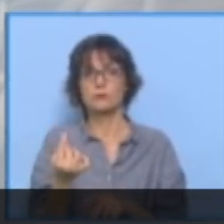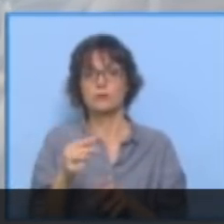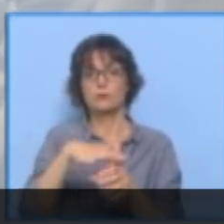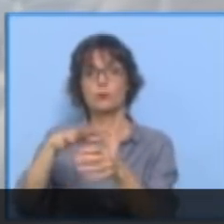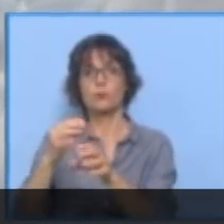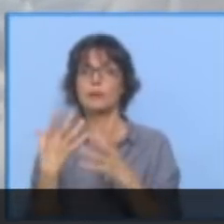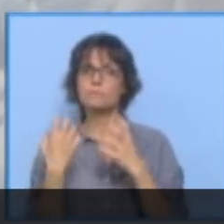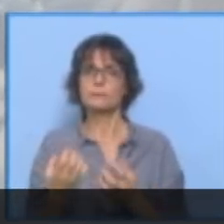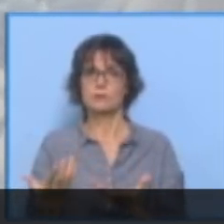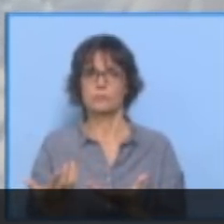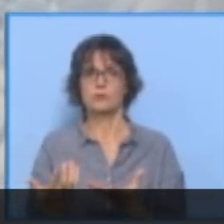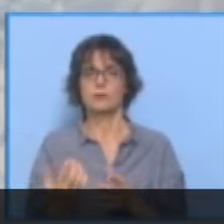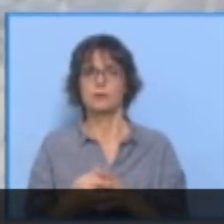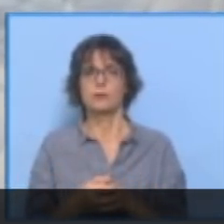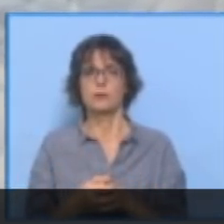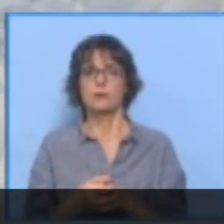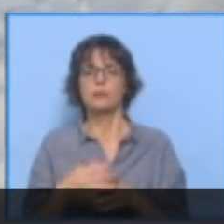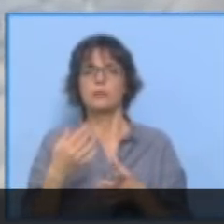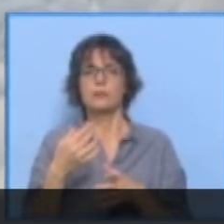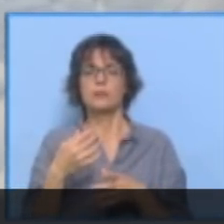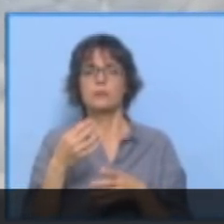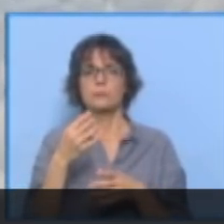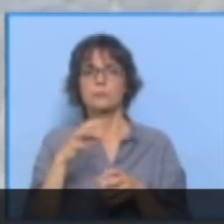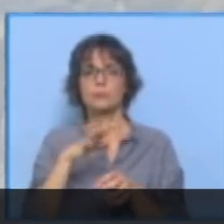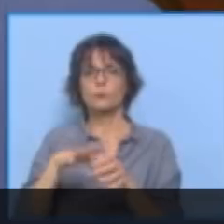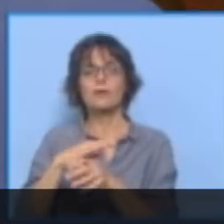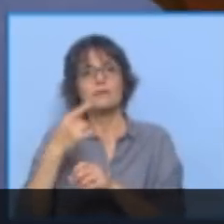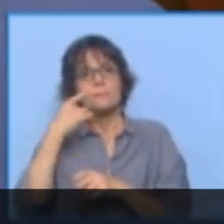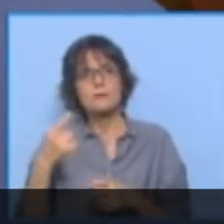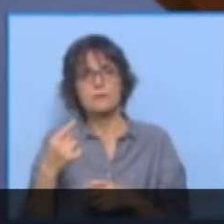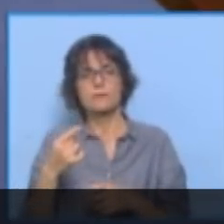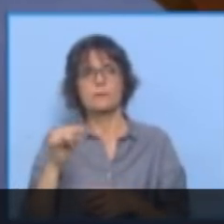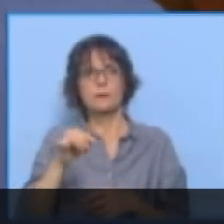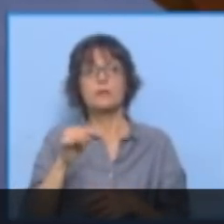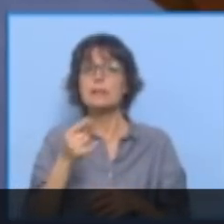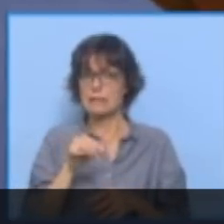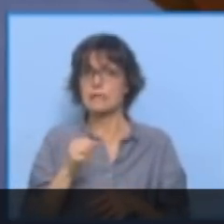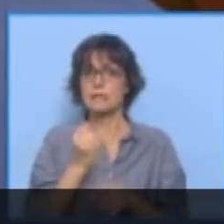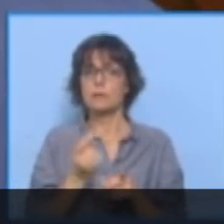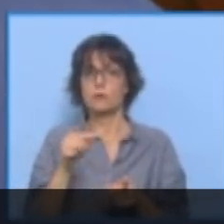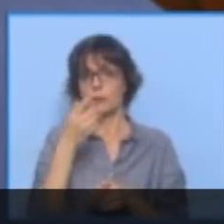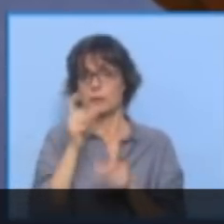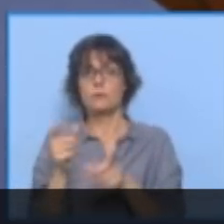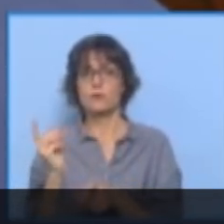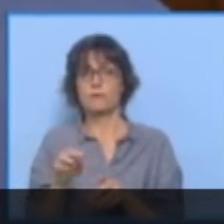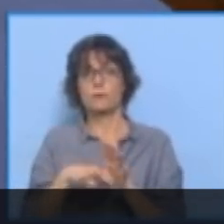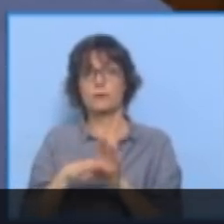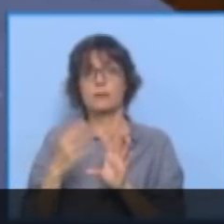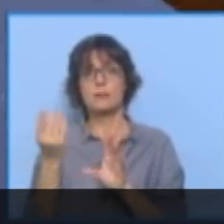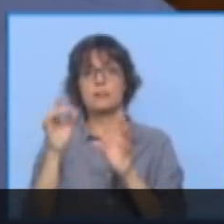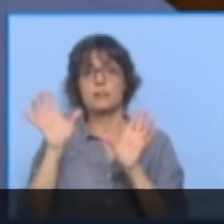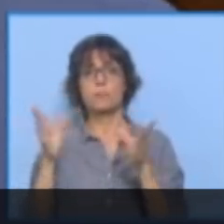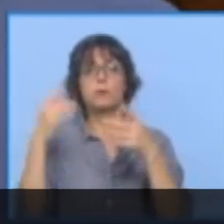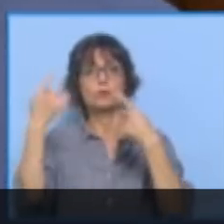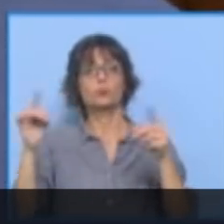teorias distantes Elas da realidade. Elas próprias vivem isso no dia-a-dia porque participam no concerto, nesta